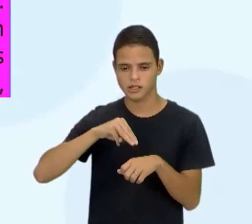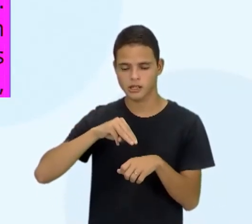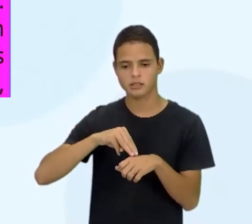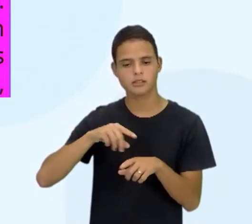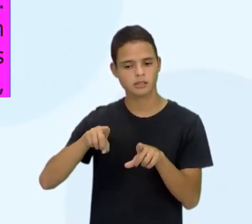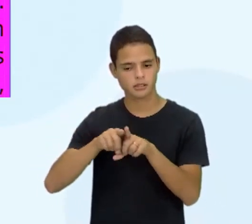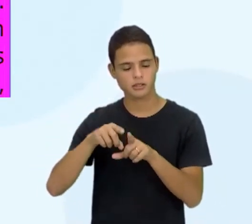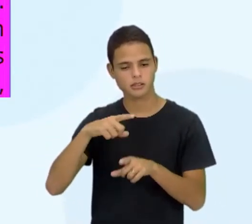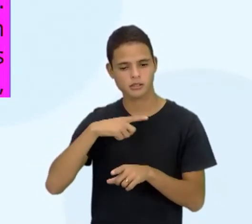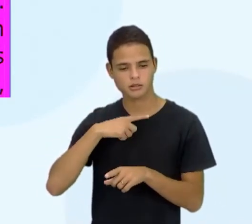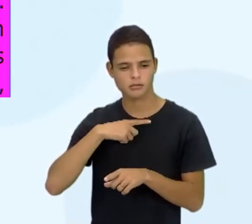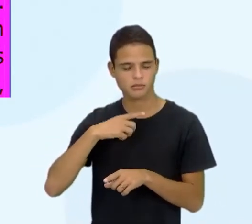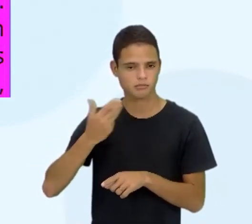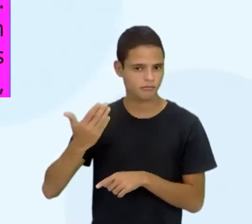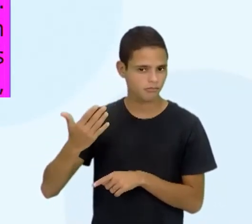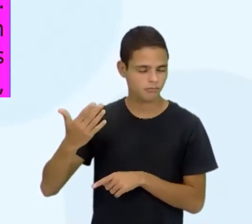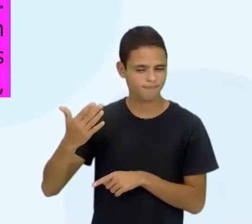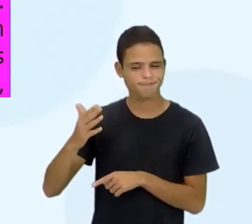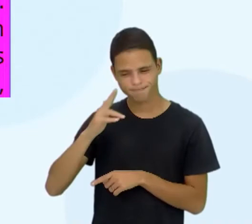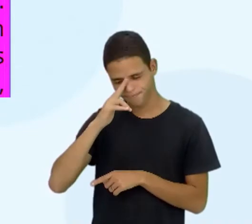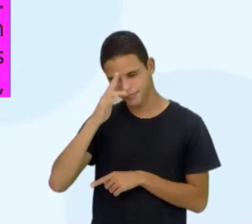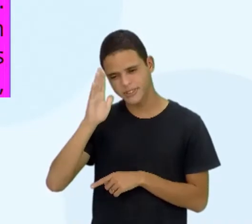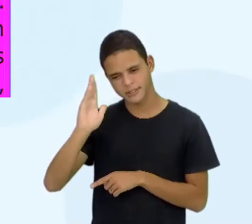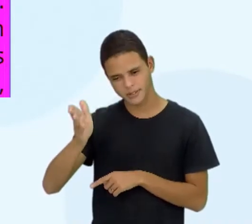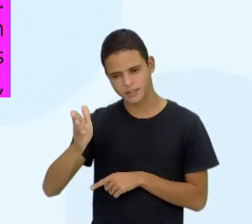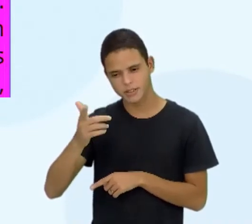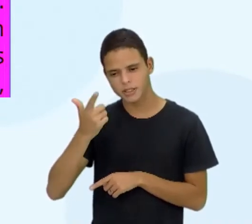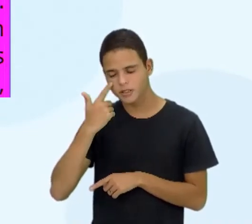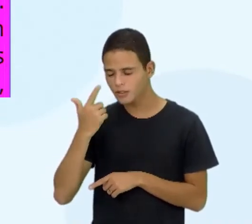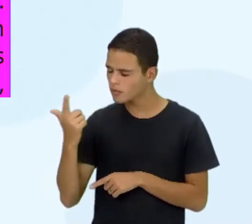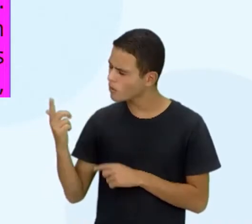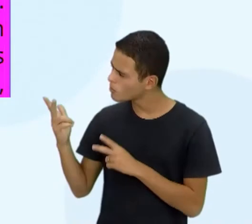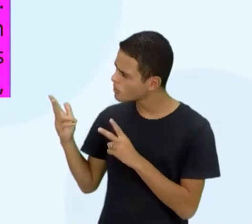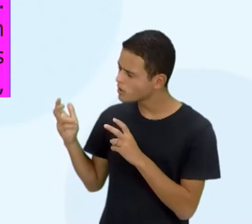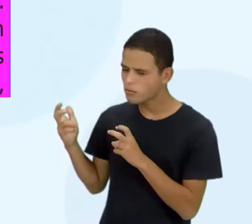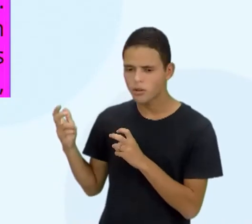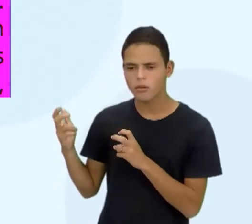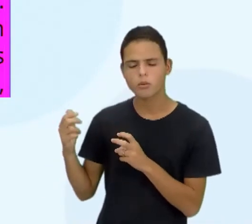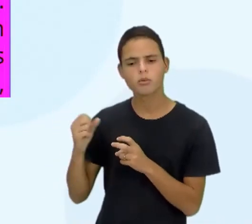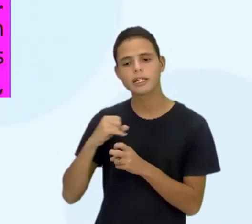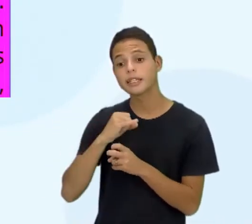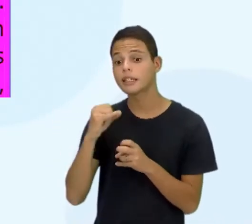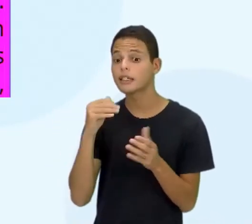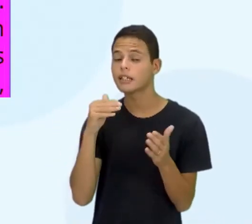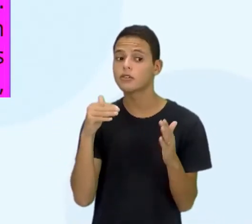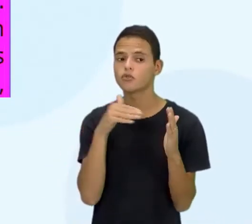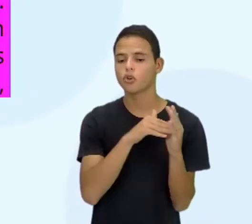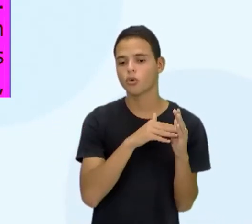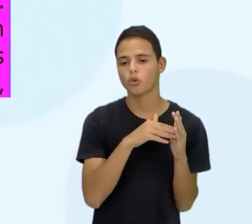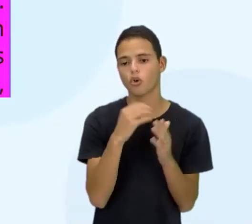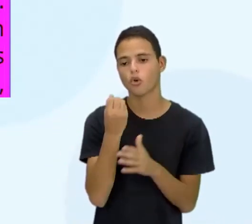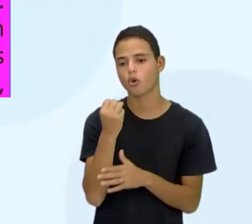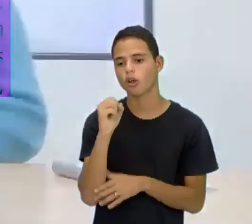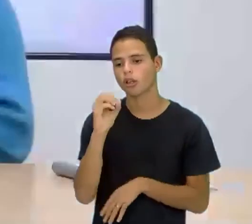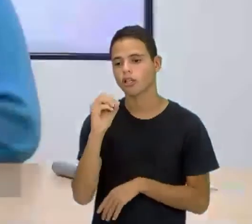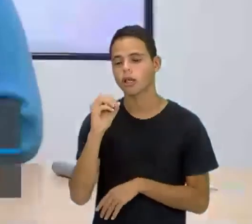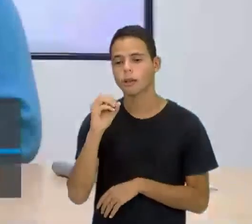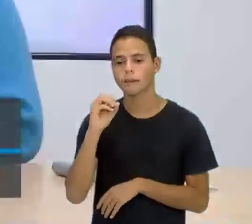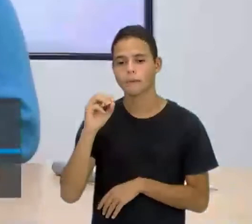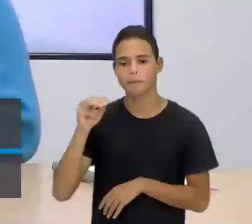também já é considerada extrema. Perceberam essa informação? Se chegou a 80 milímetros, já é